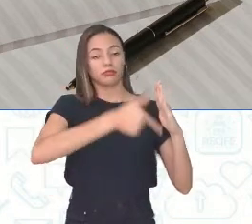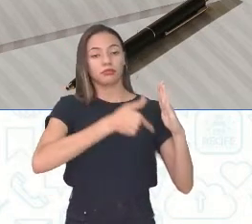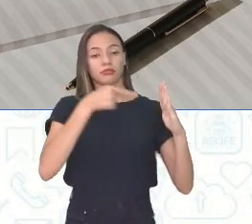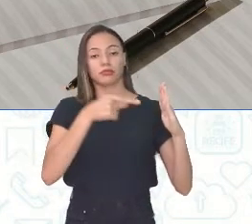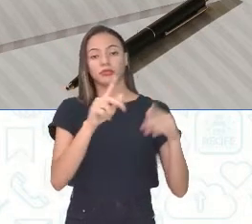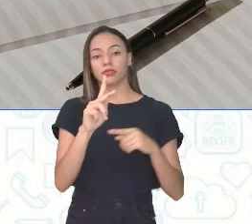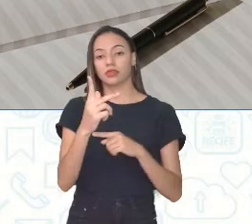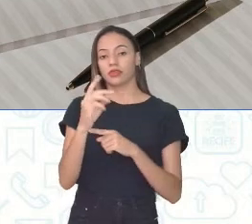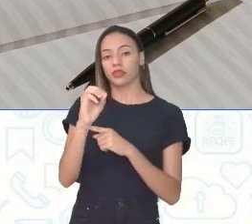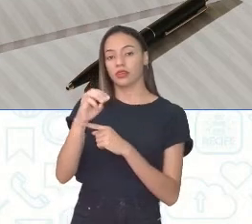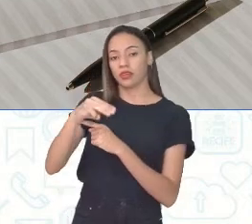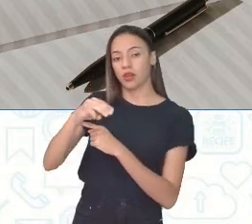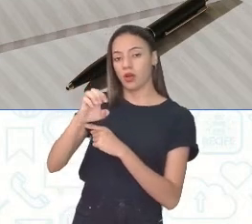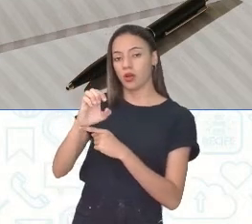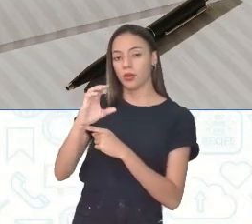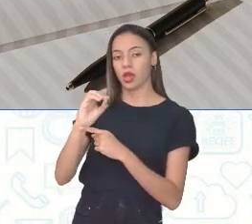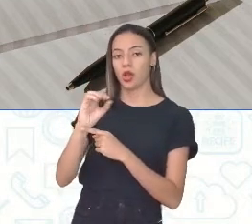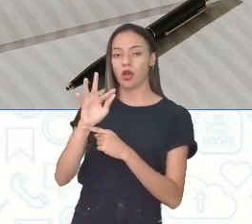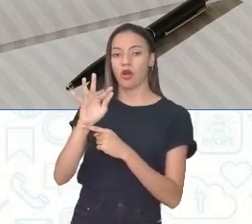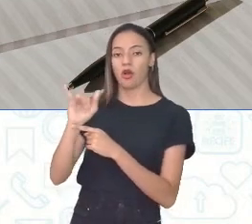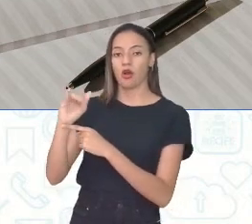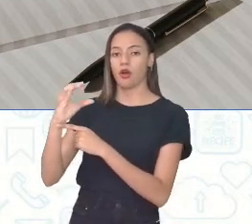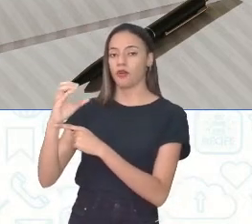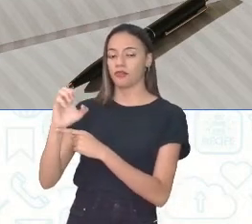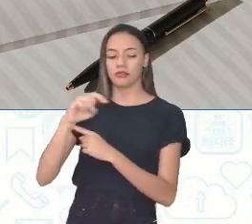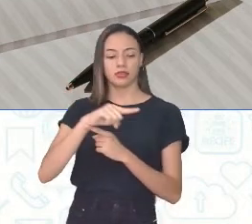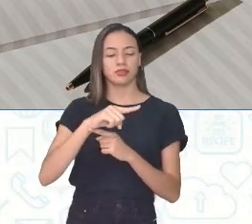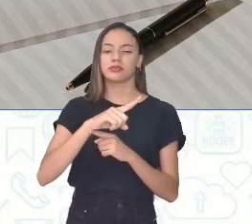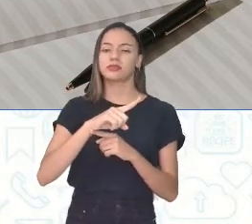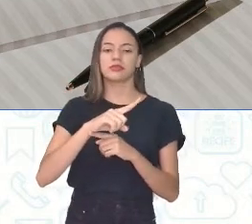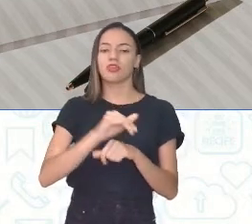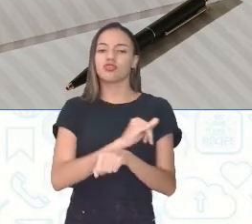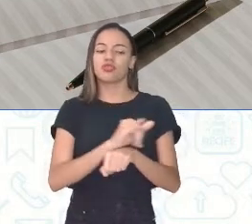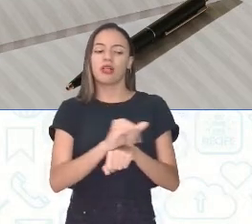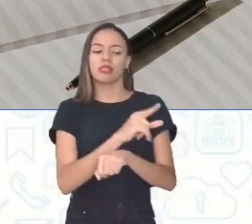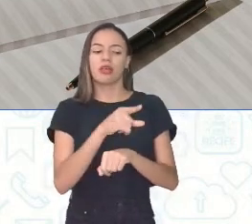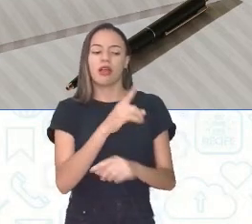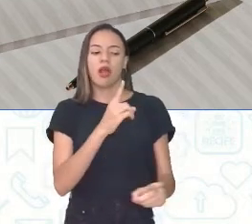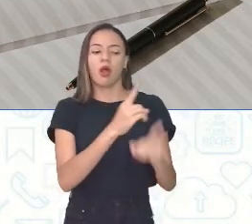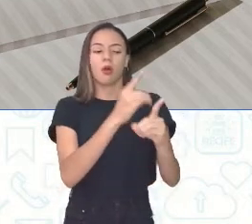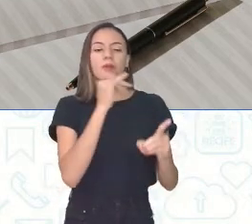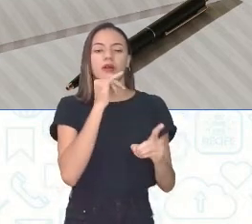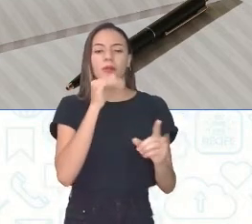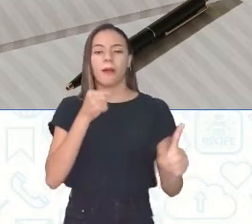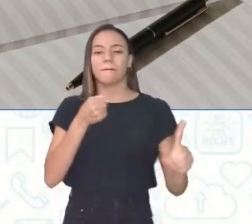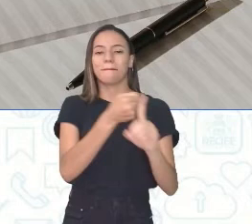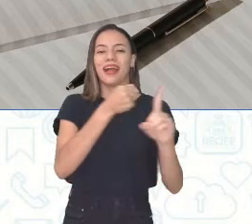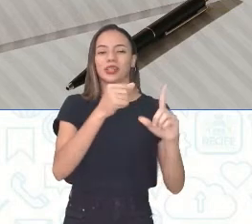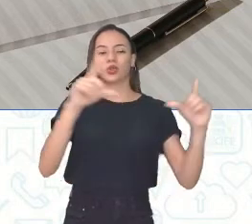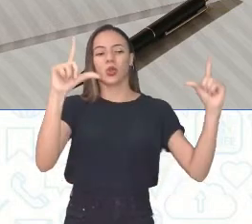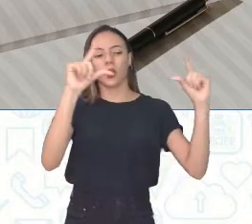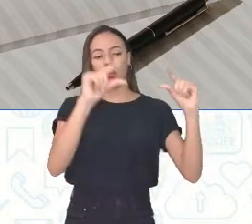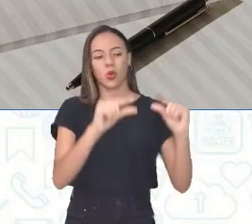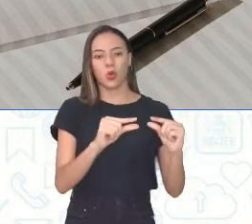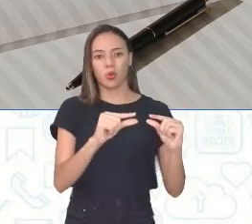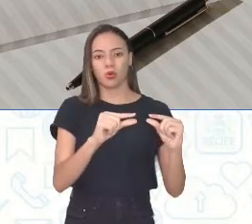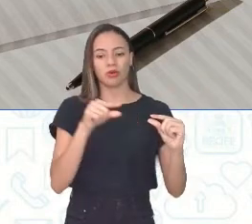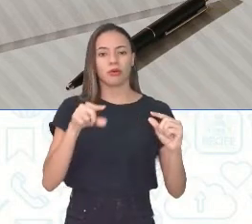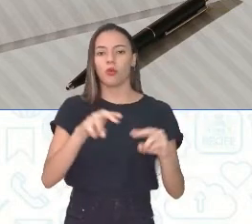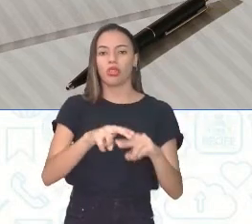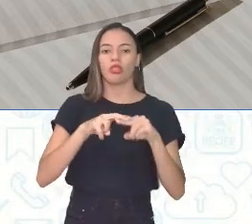a opção encontrada, olha, para reduzir os impactos causados pela crise sanitária